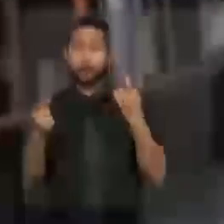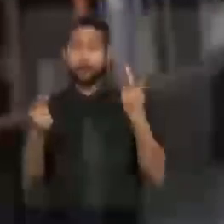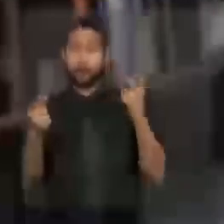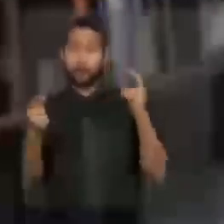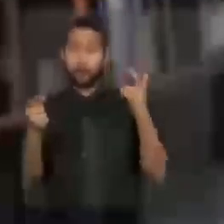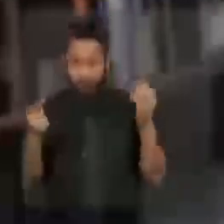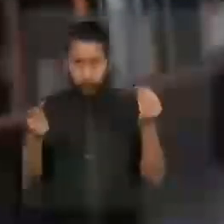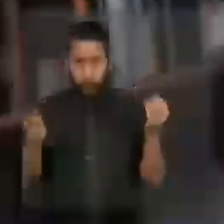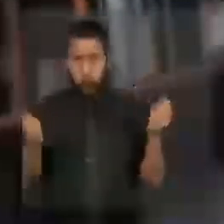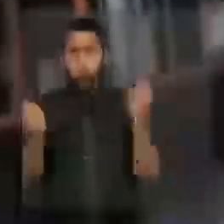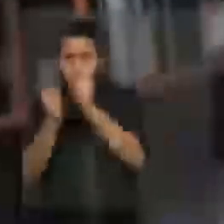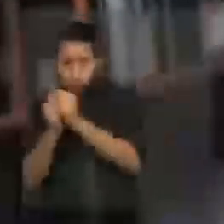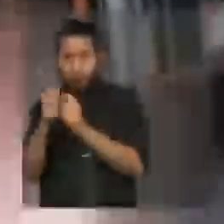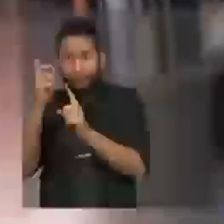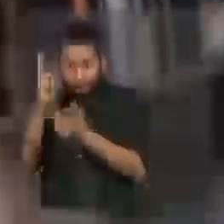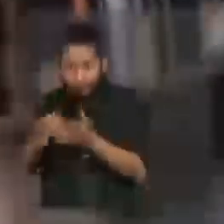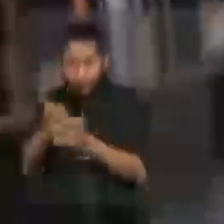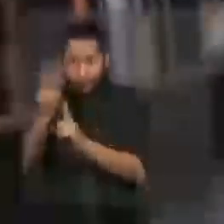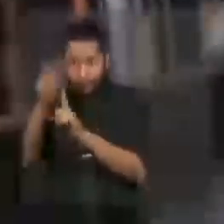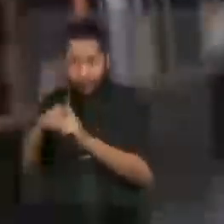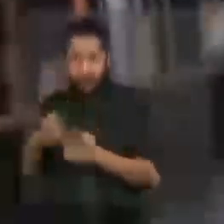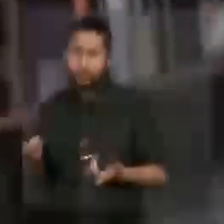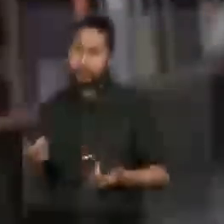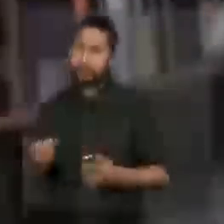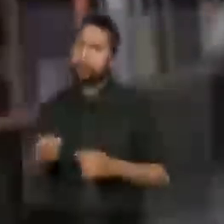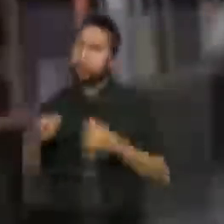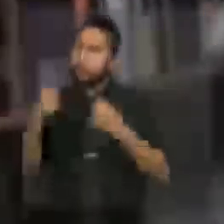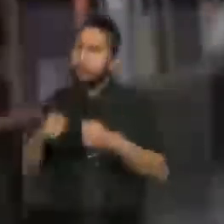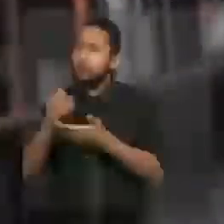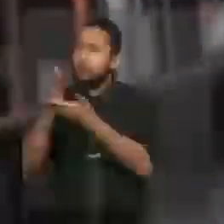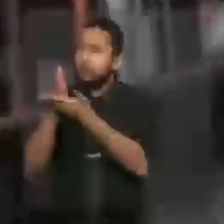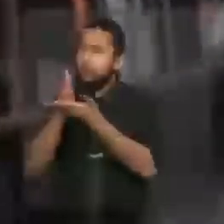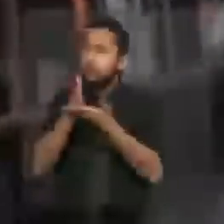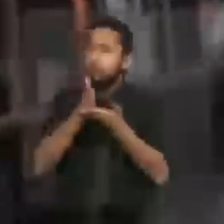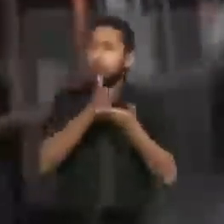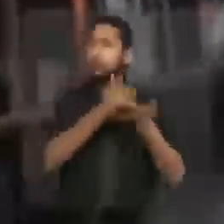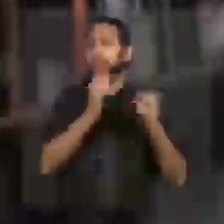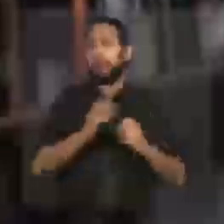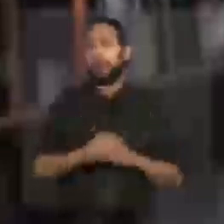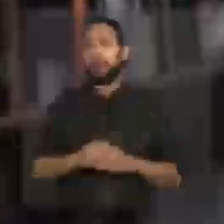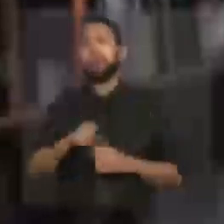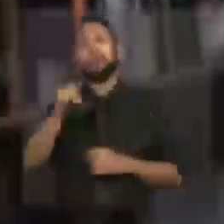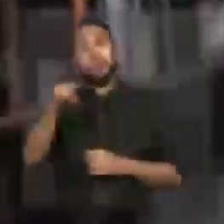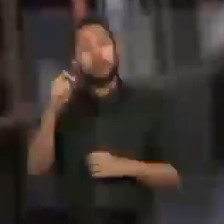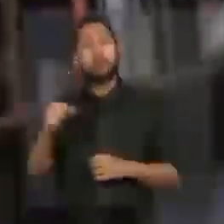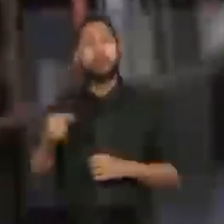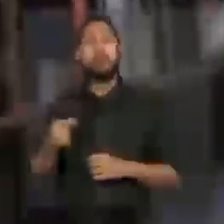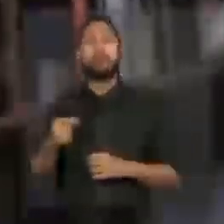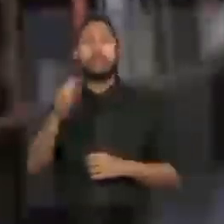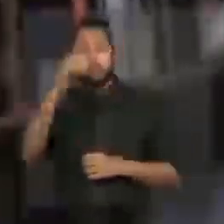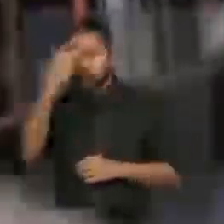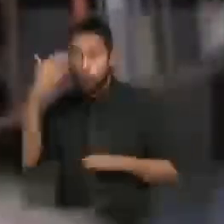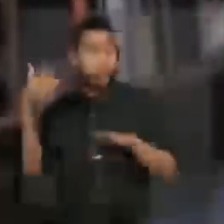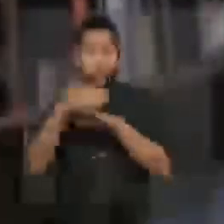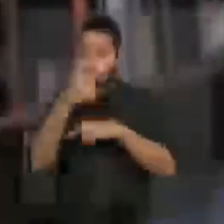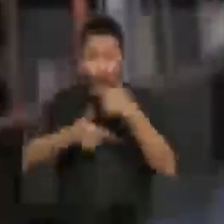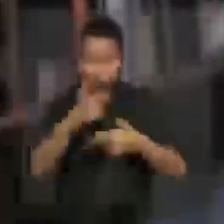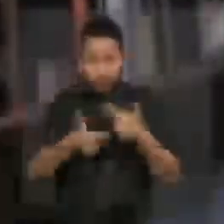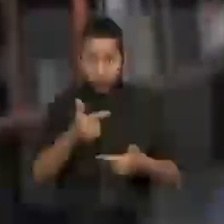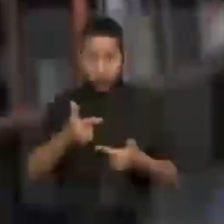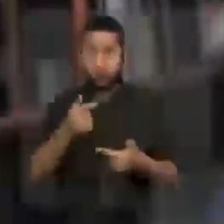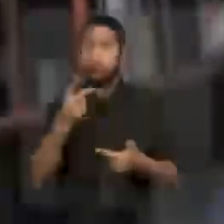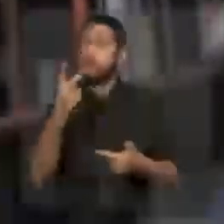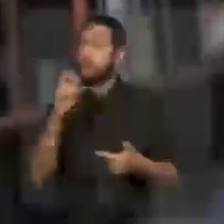permissionários, parágrafo 2º, os permissionários que foram proibidos de funcionamento durante a situação de emergência terão seu preço público no exercício de